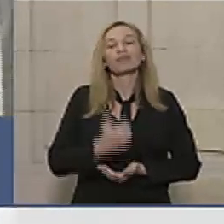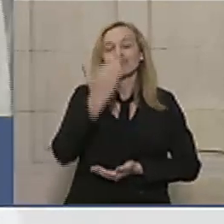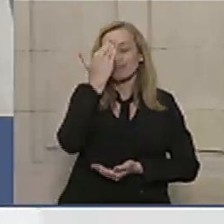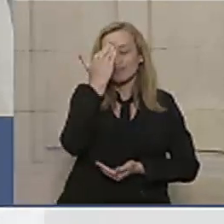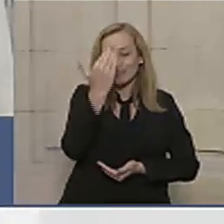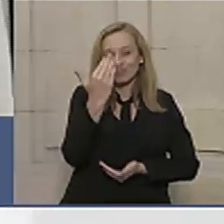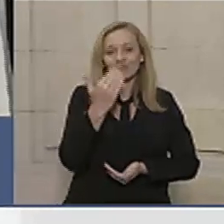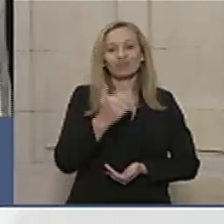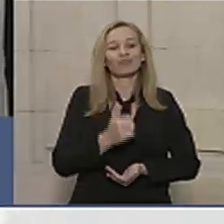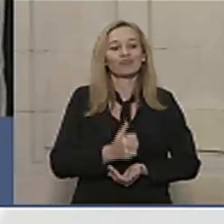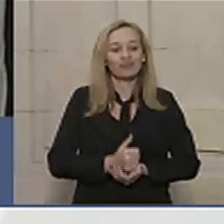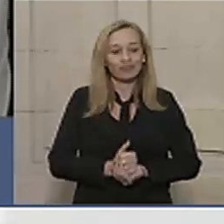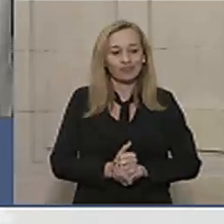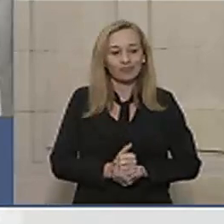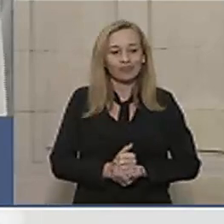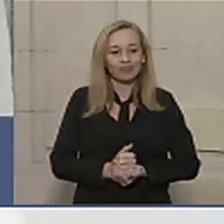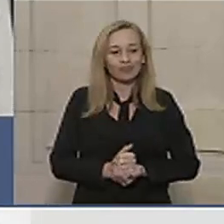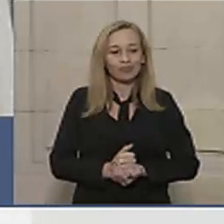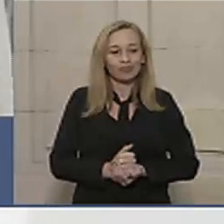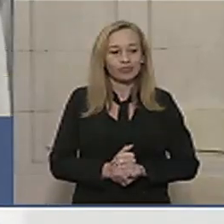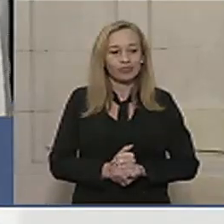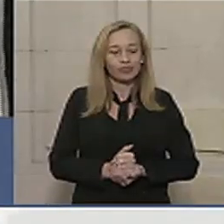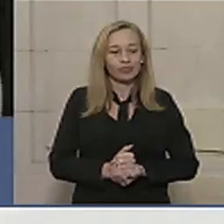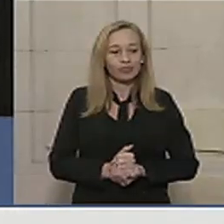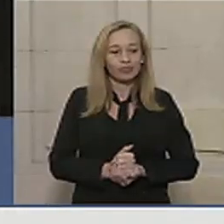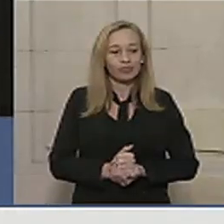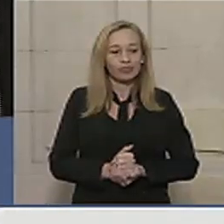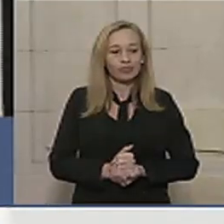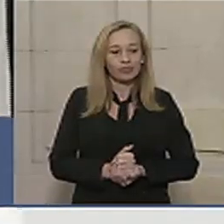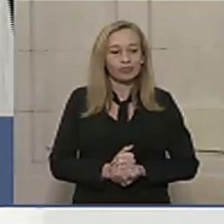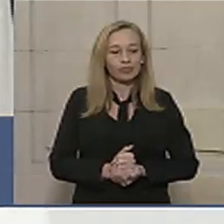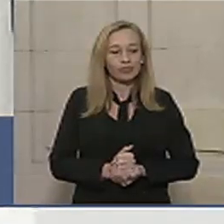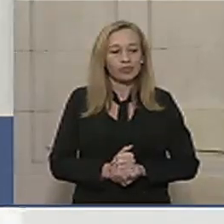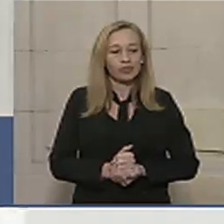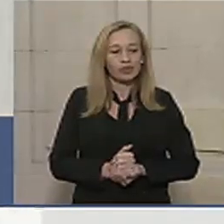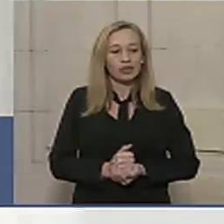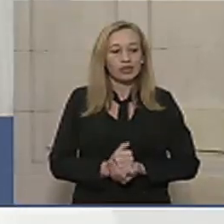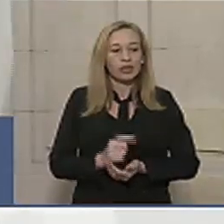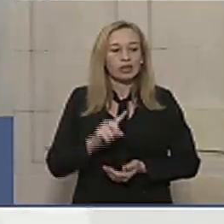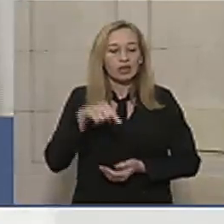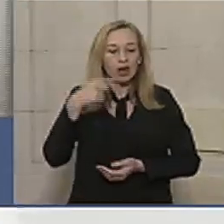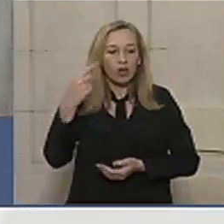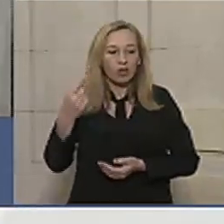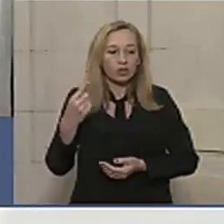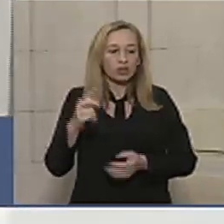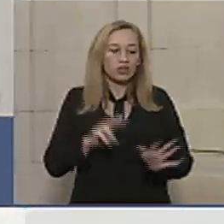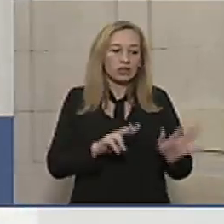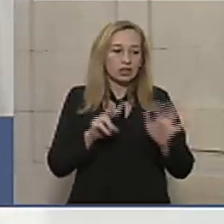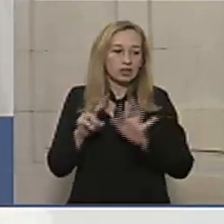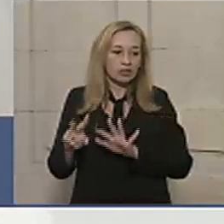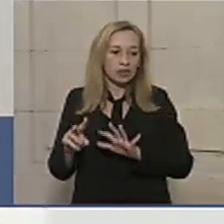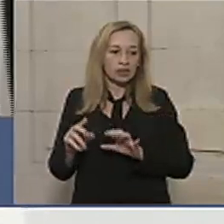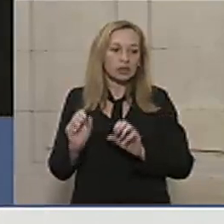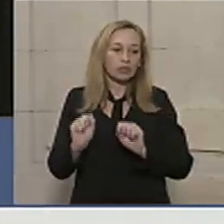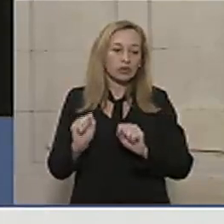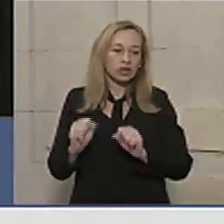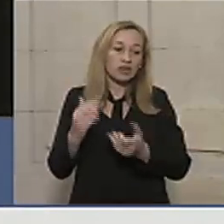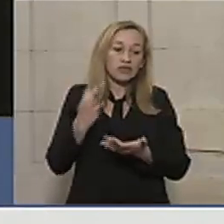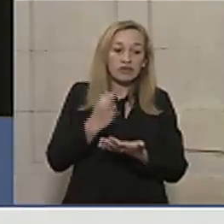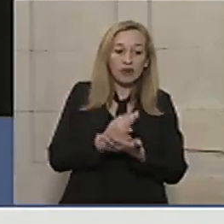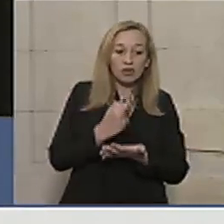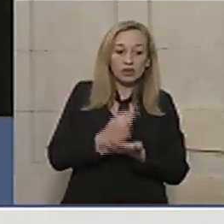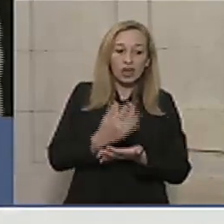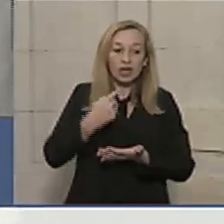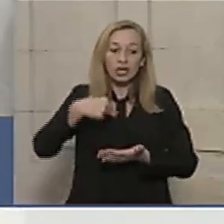agradecer a Vossa Excelência a licença que me foi concedida de, na próxima semana, estar na cidade de